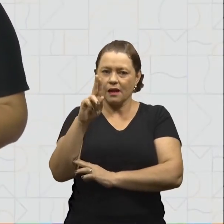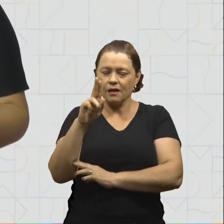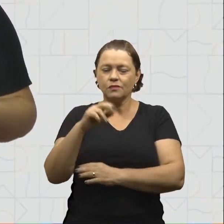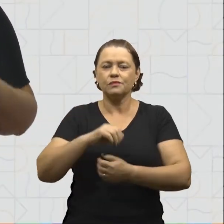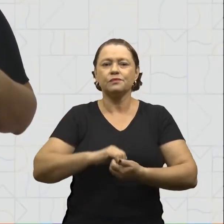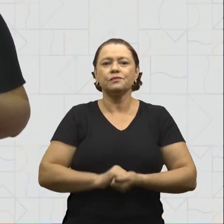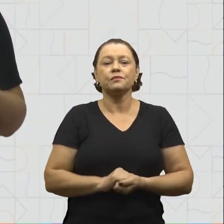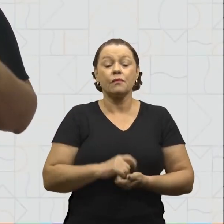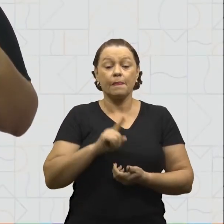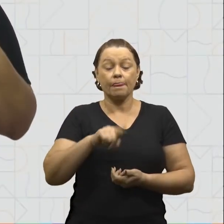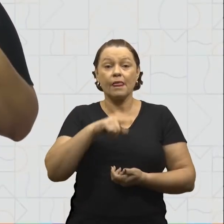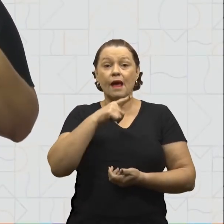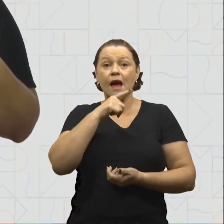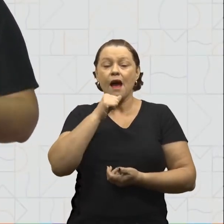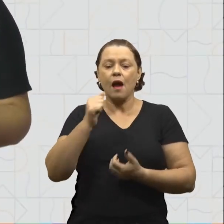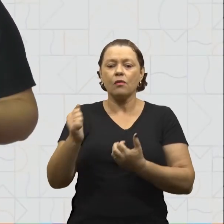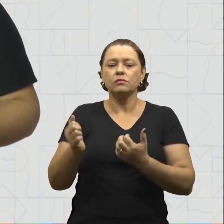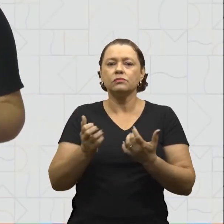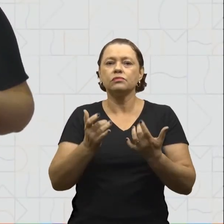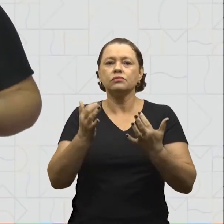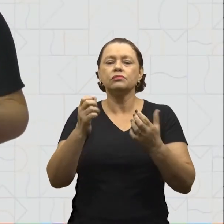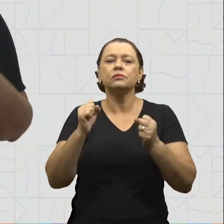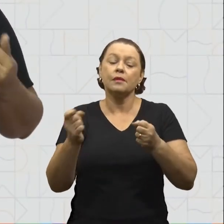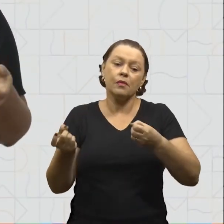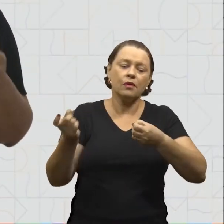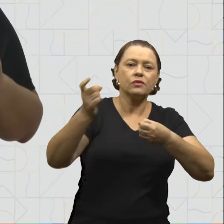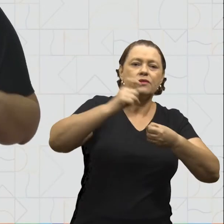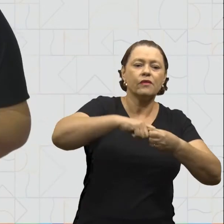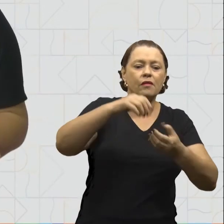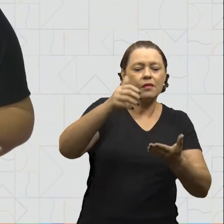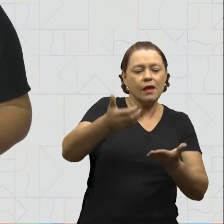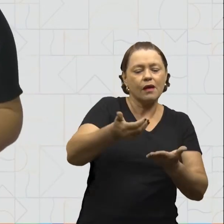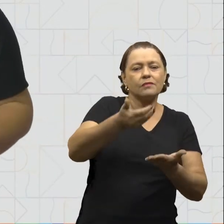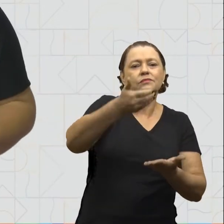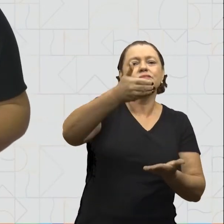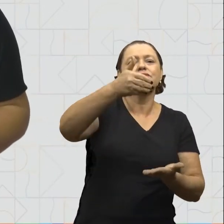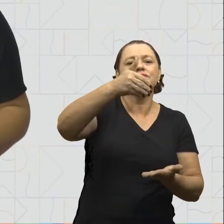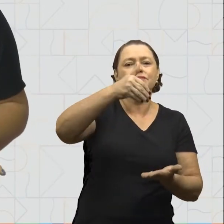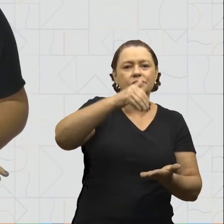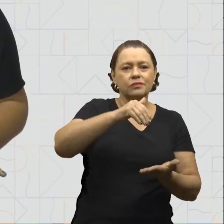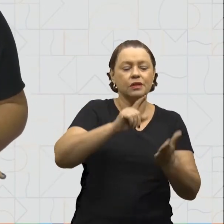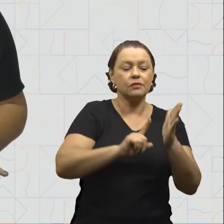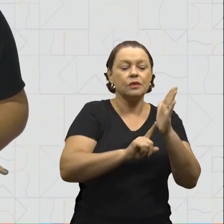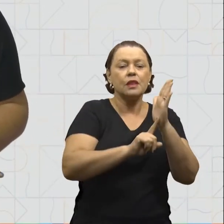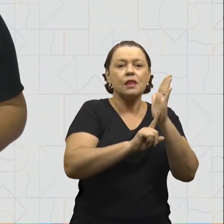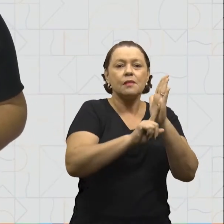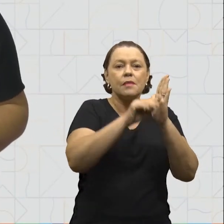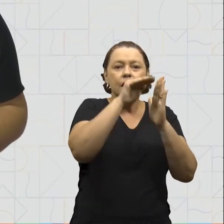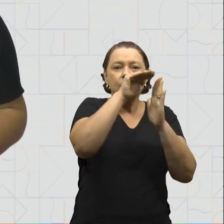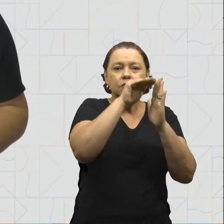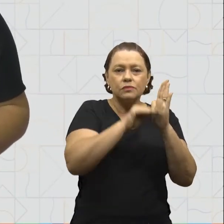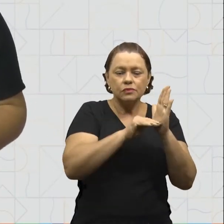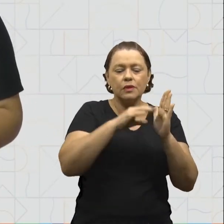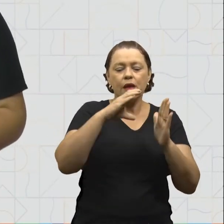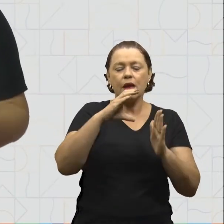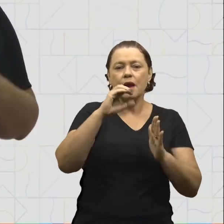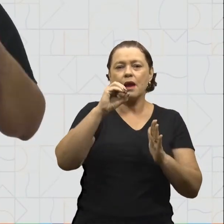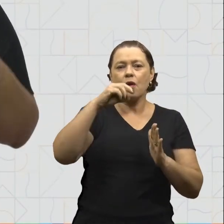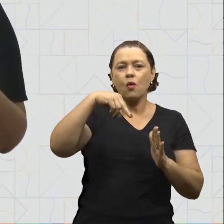água também pode voltar ao estado líquido quando fica em temperaturas baixas. É a chamada